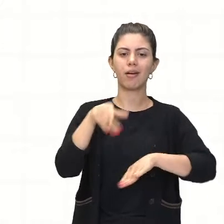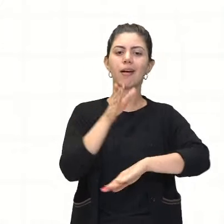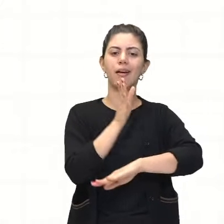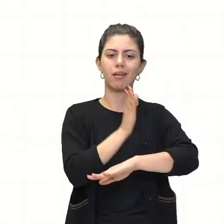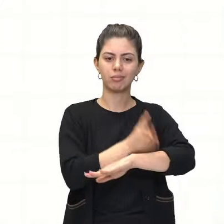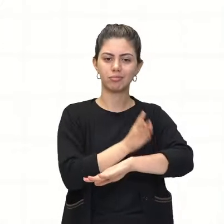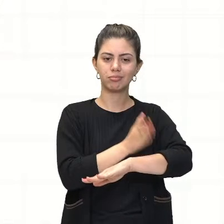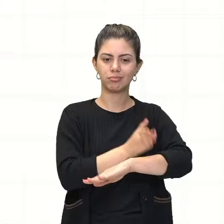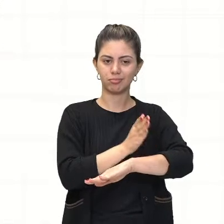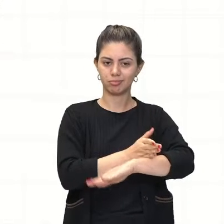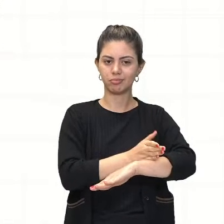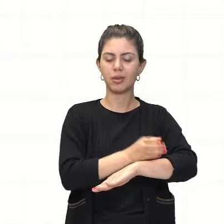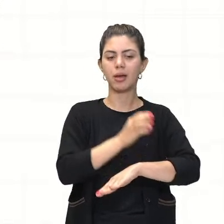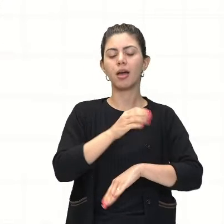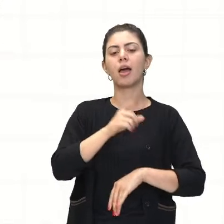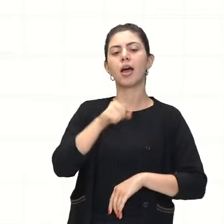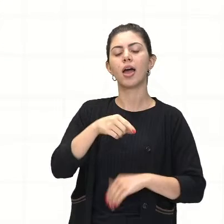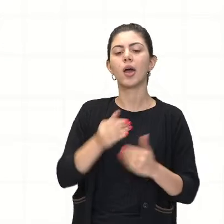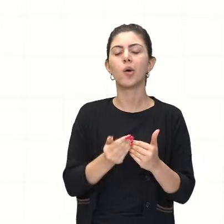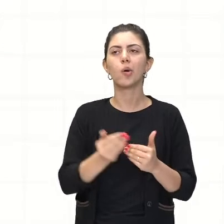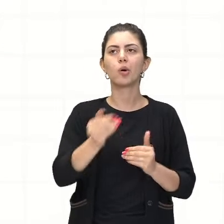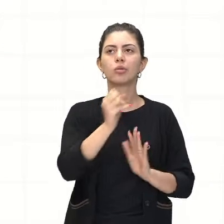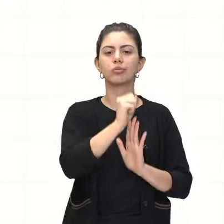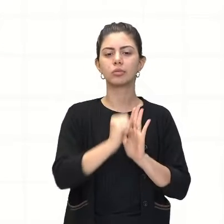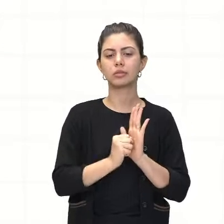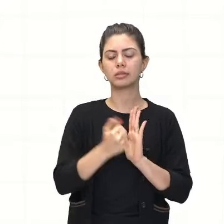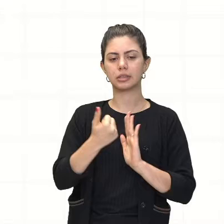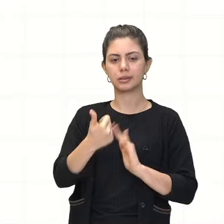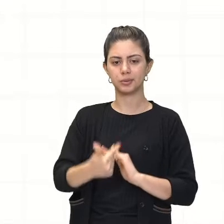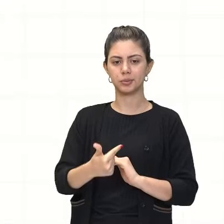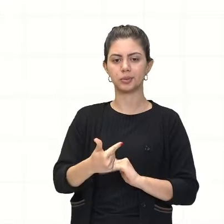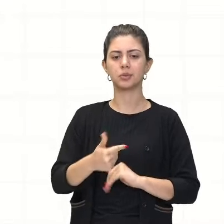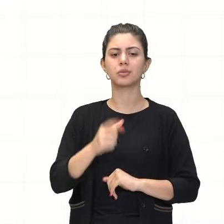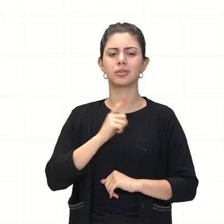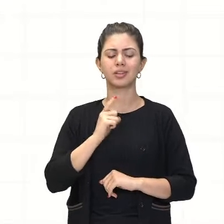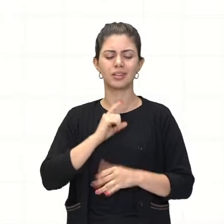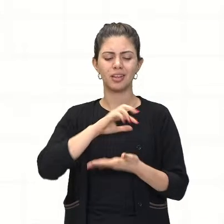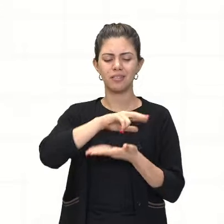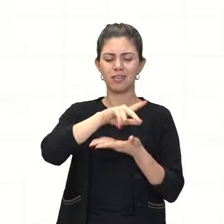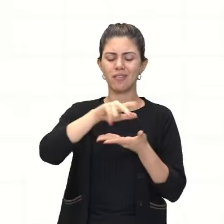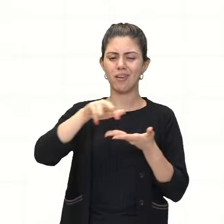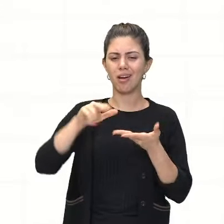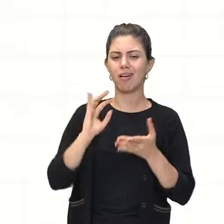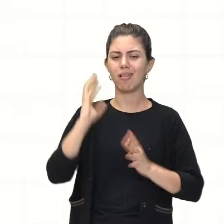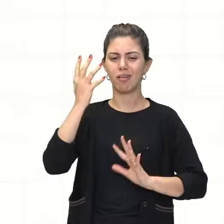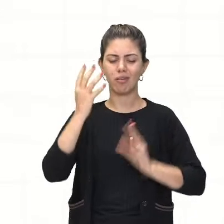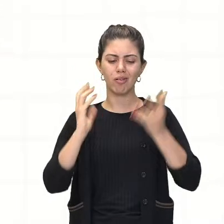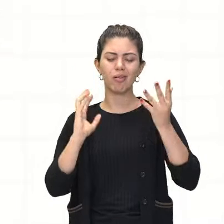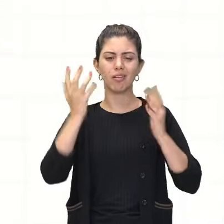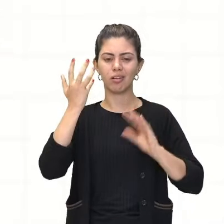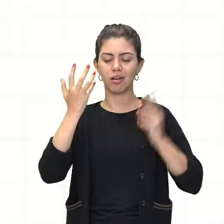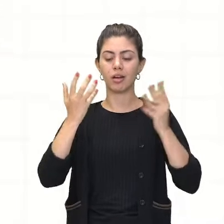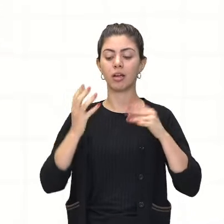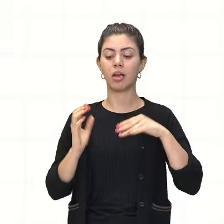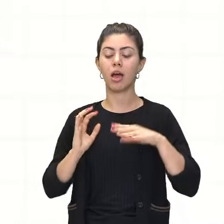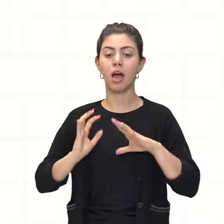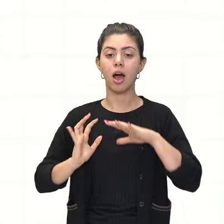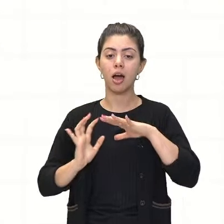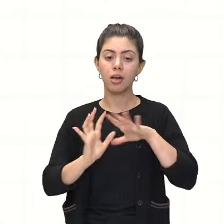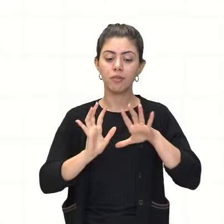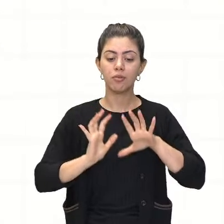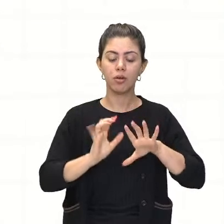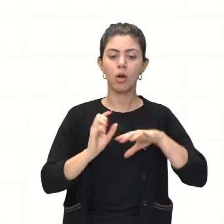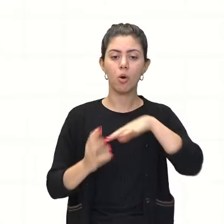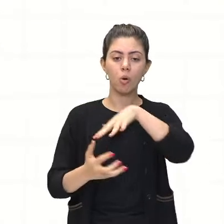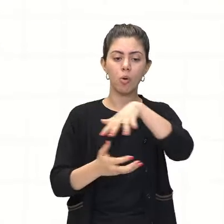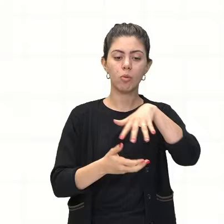Média, sobretudo a partir do século XII, por um conjunto de fatores que vai fazer com que o mundo feudal